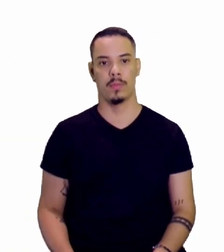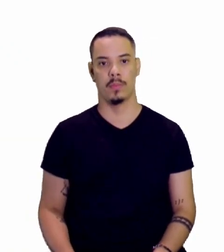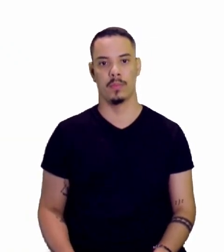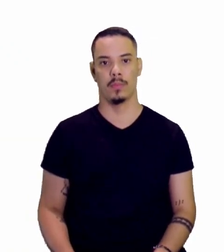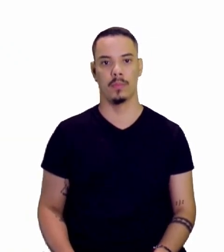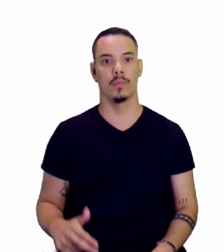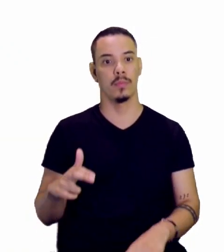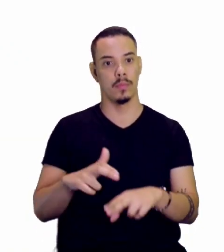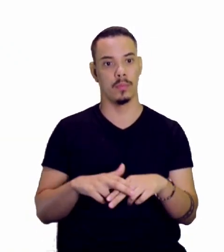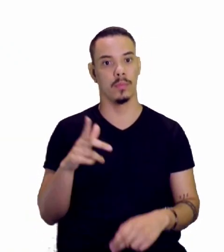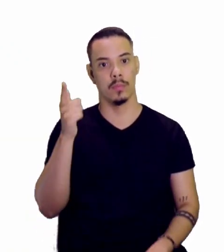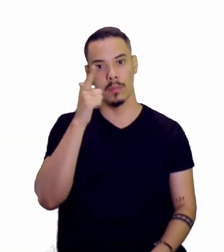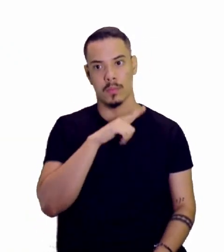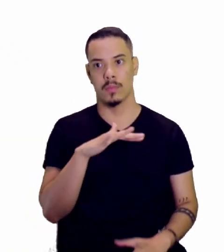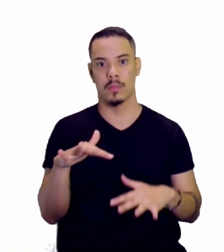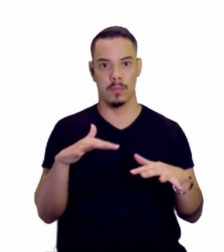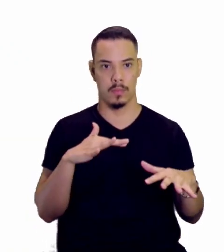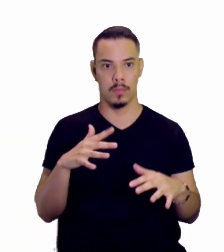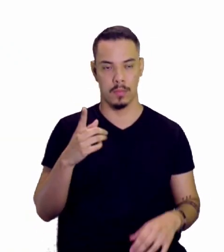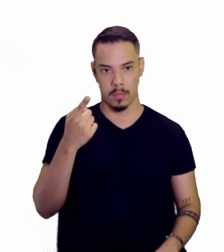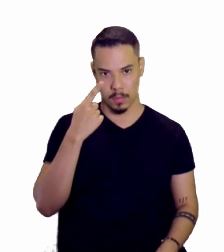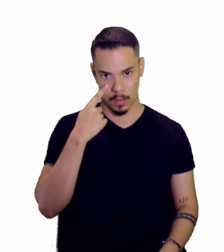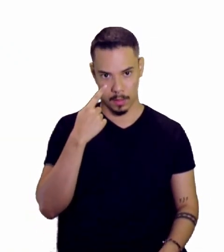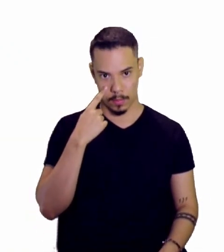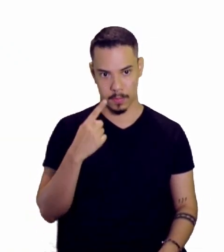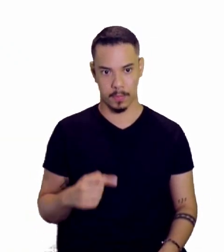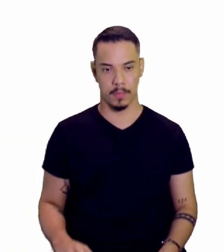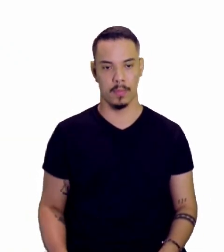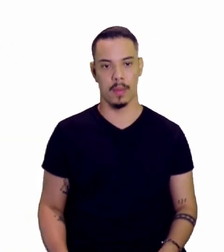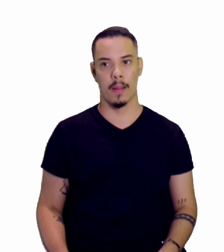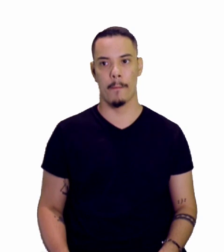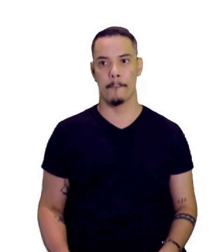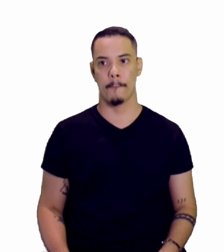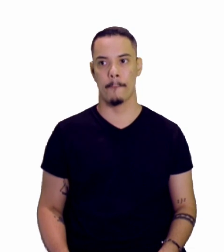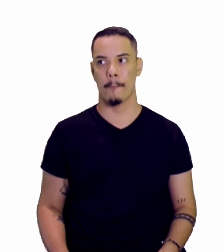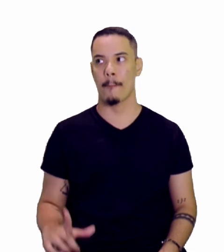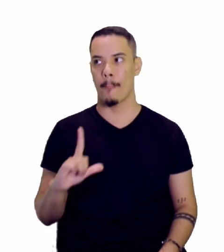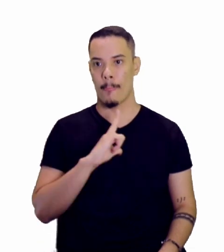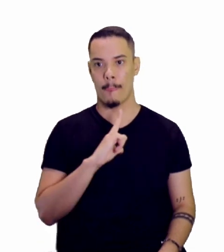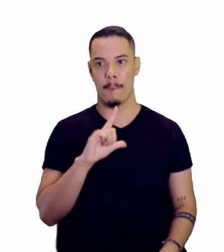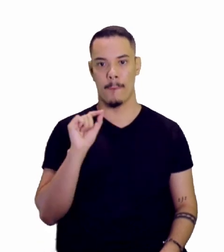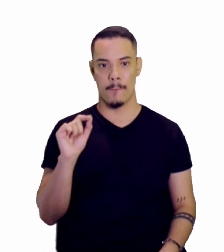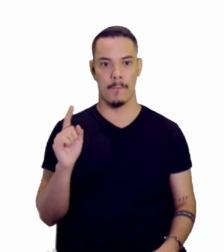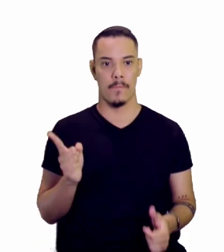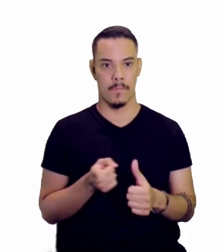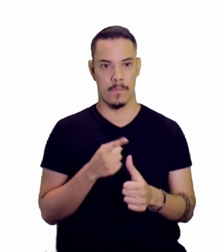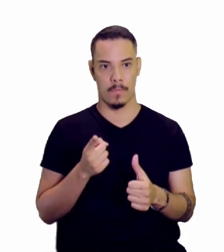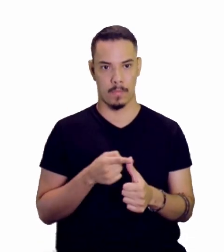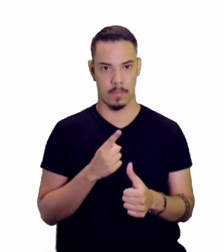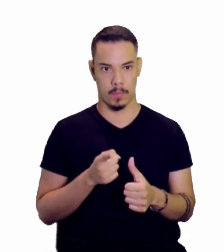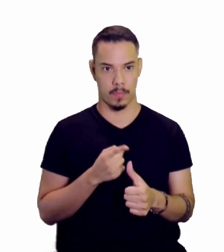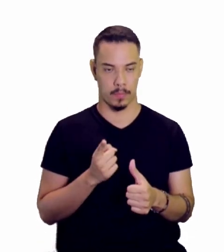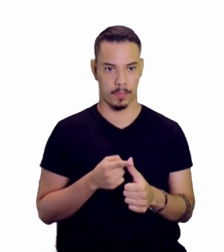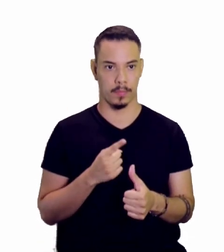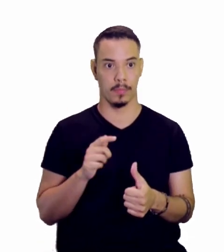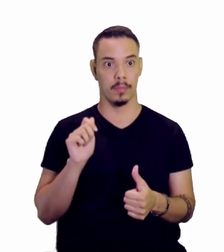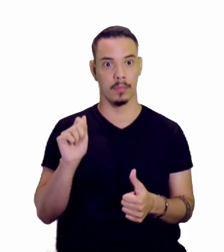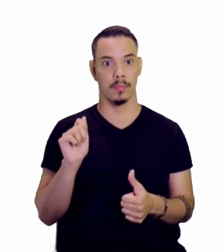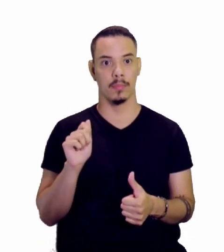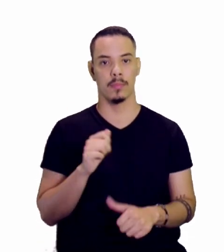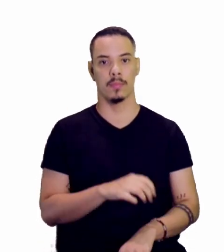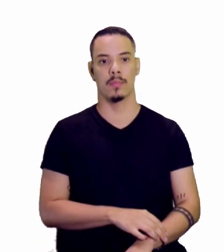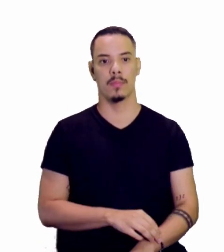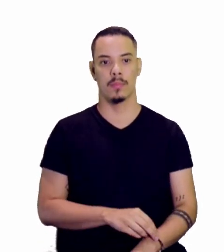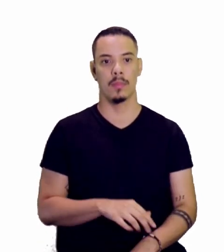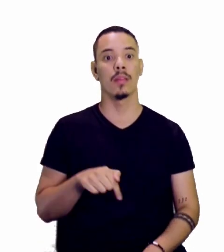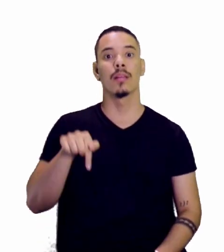adquirem movimento, aceleração. Vamos calcular? Vamos lá. Olha lá, ó. A gente vai ter aqui, ó, primeiro de A, né? Vamos respeitar quem ganhou,